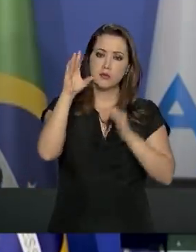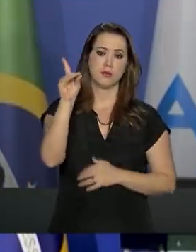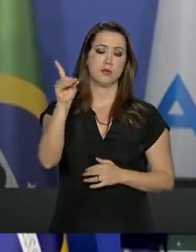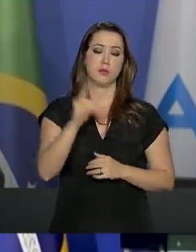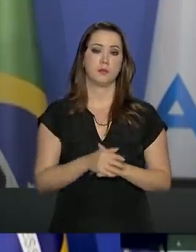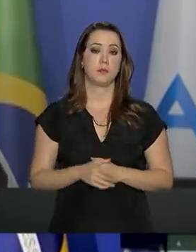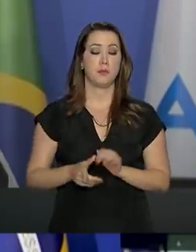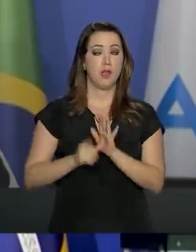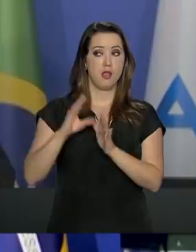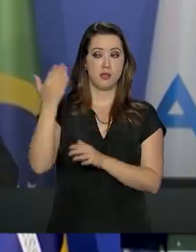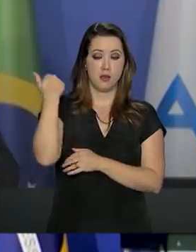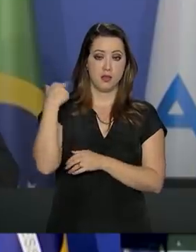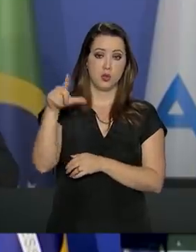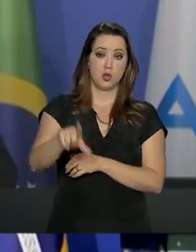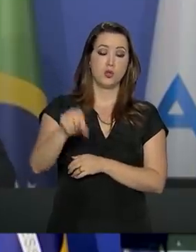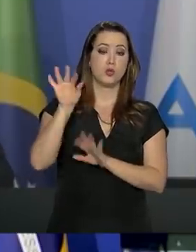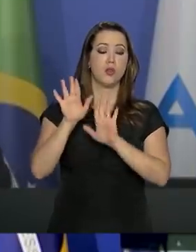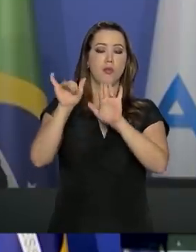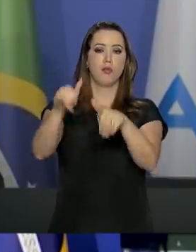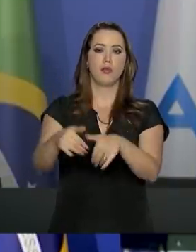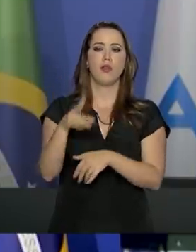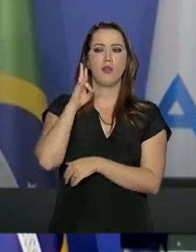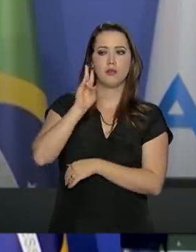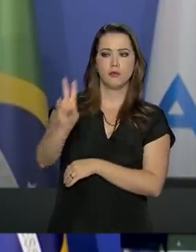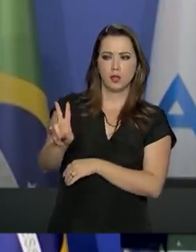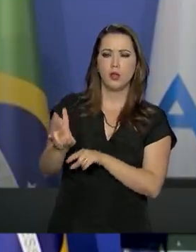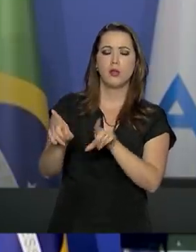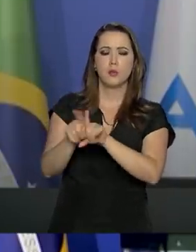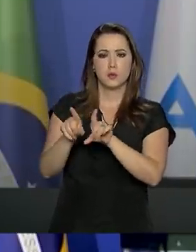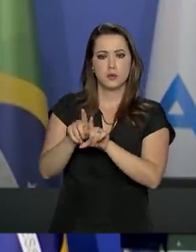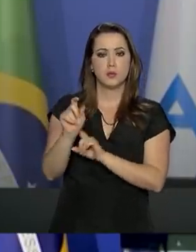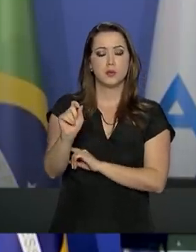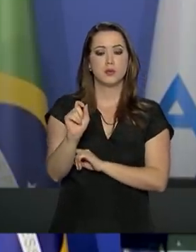pouco tomamos a decisão final, ouvindo, inclusive,